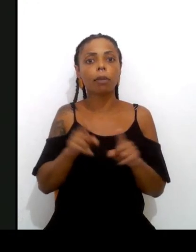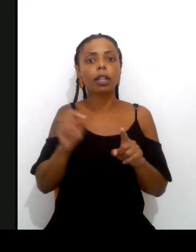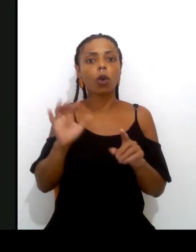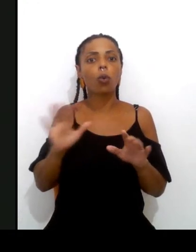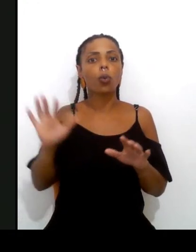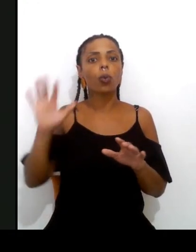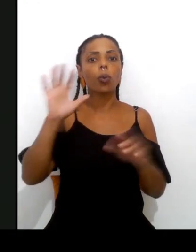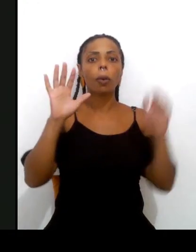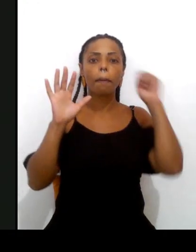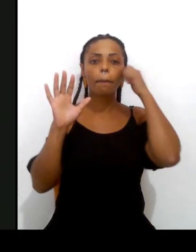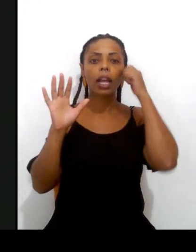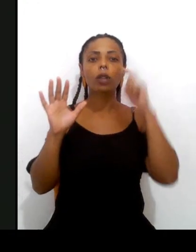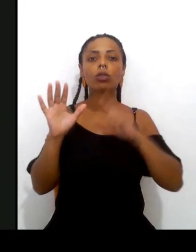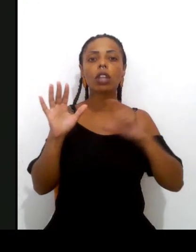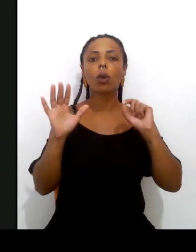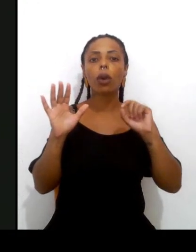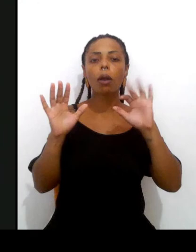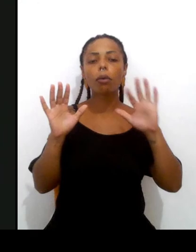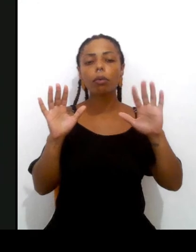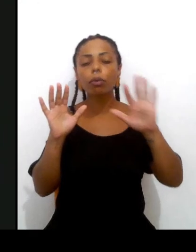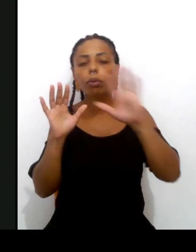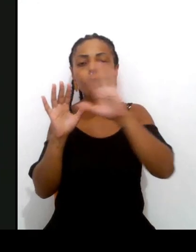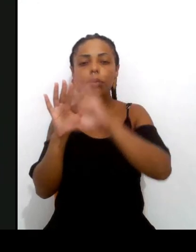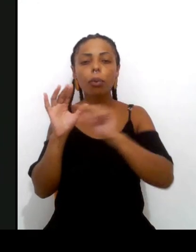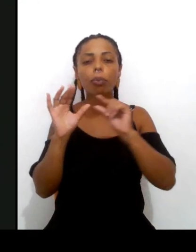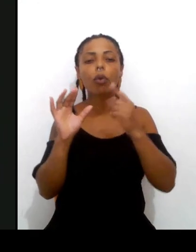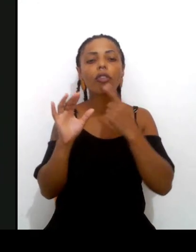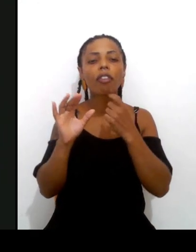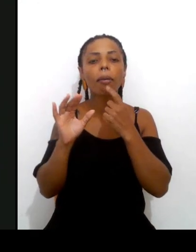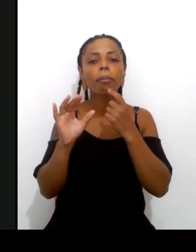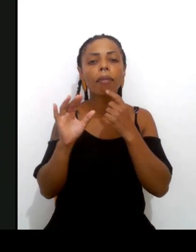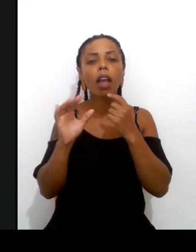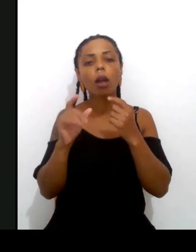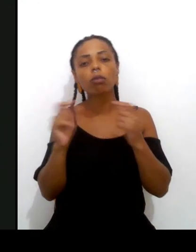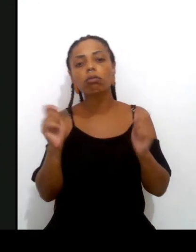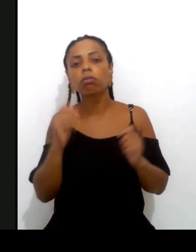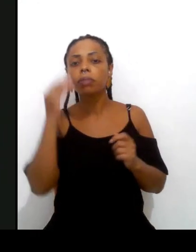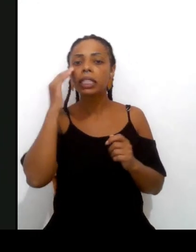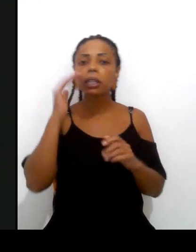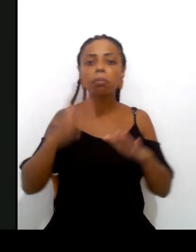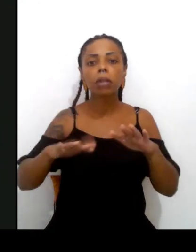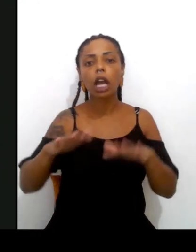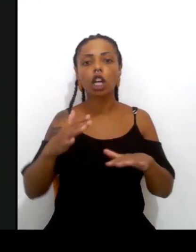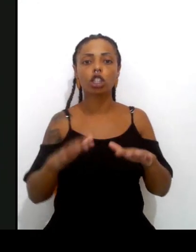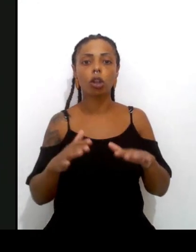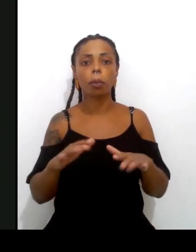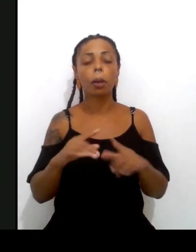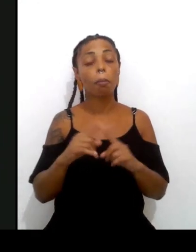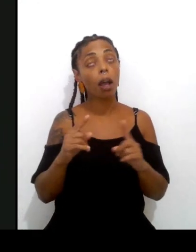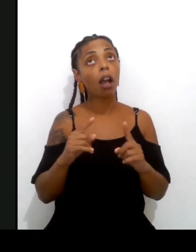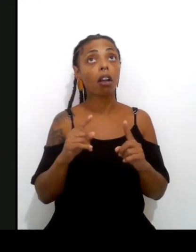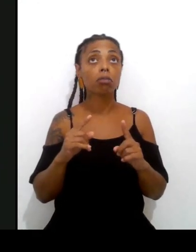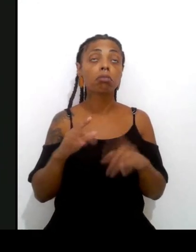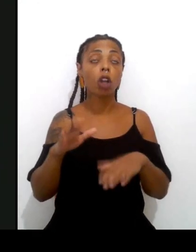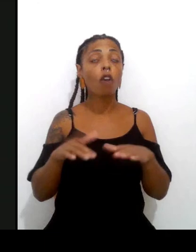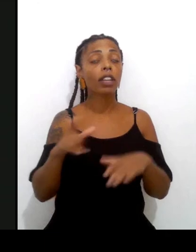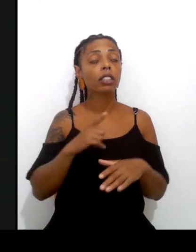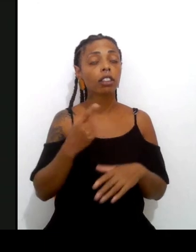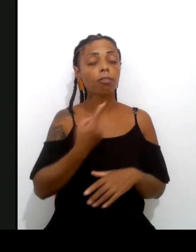proporciona uma modulação e definição vagas há talvez sem surpresas aqui uma conexão pessoal também